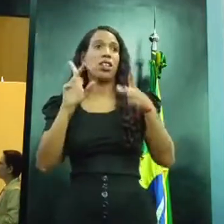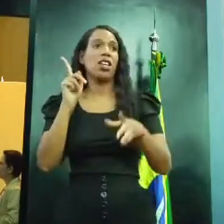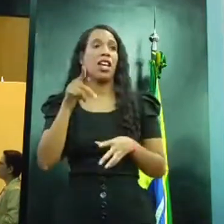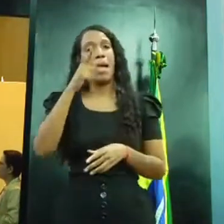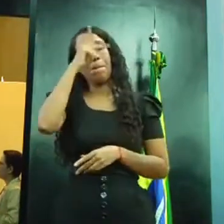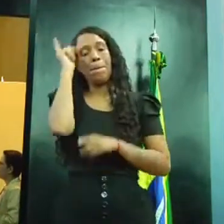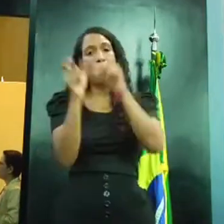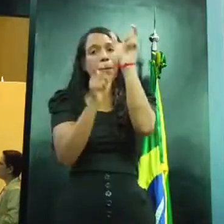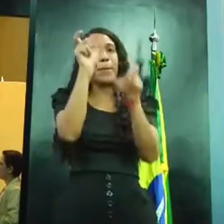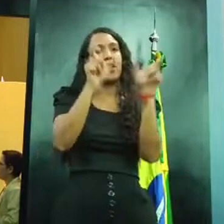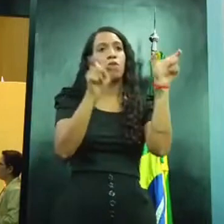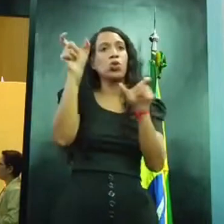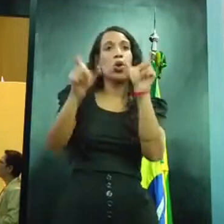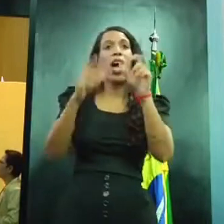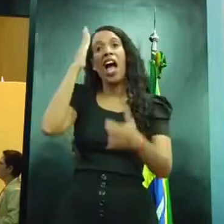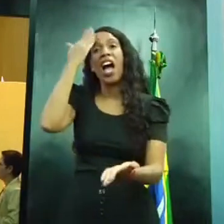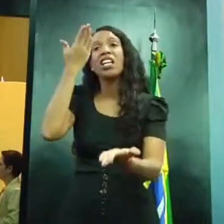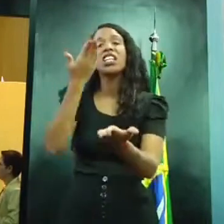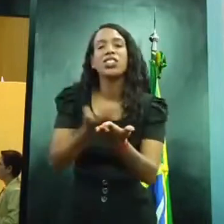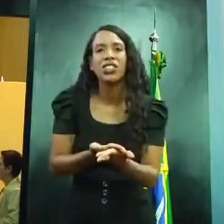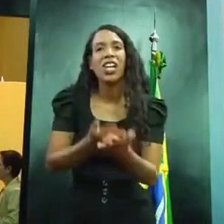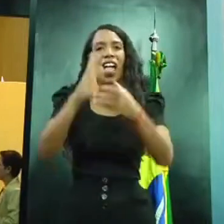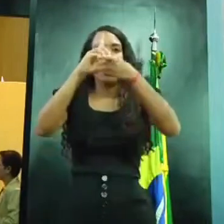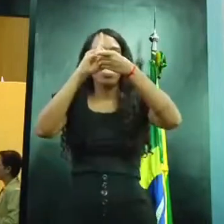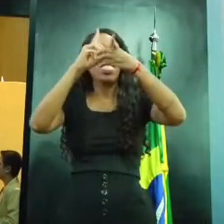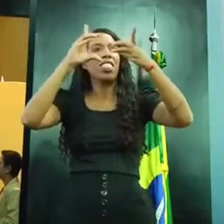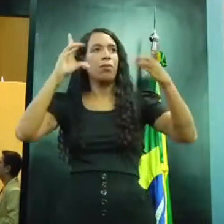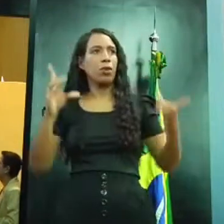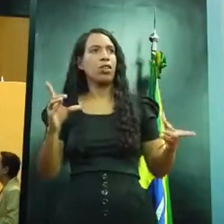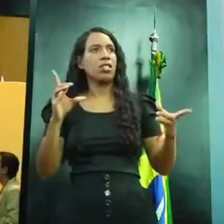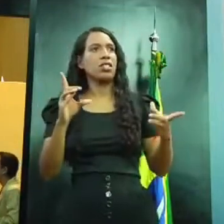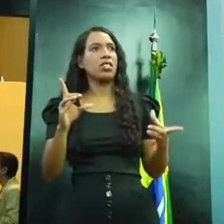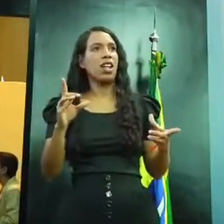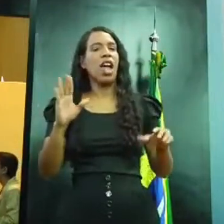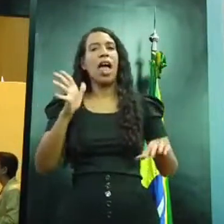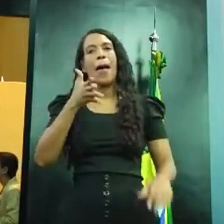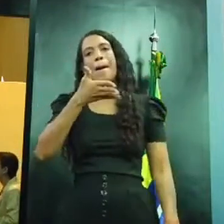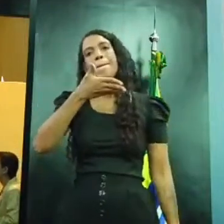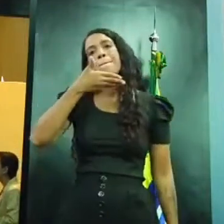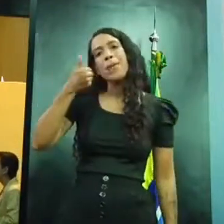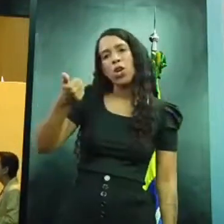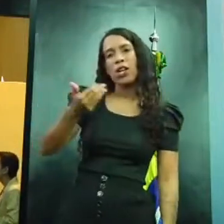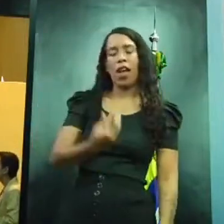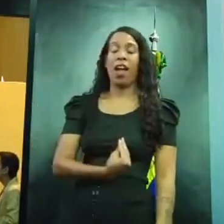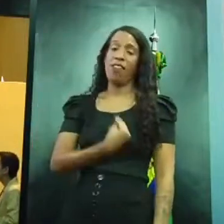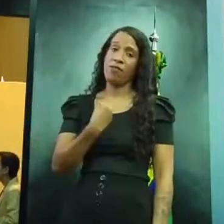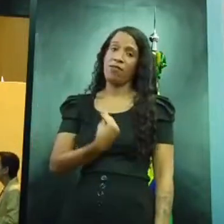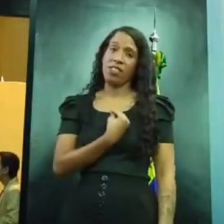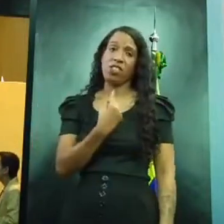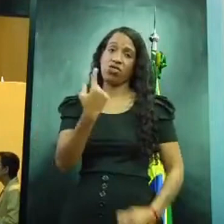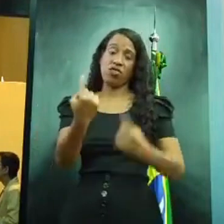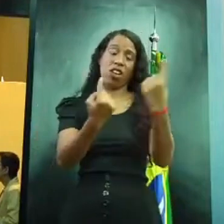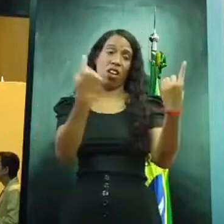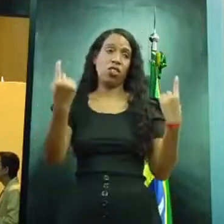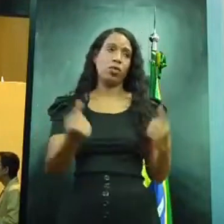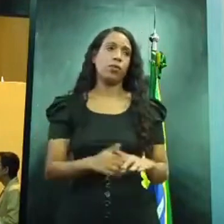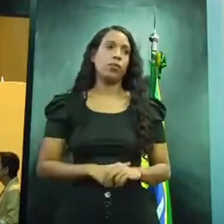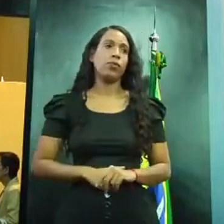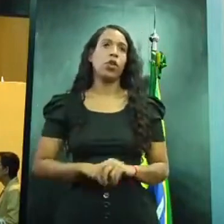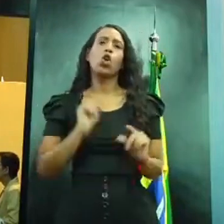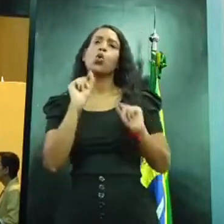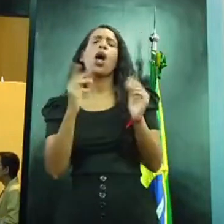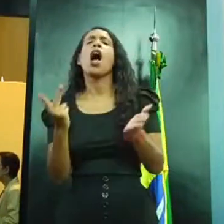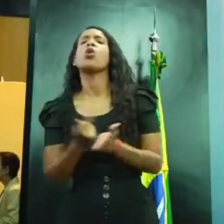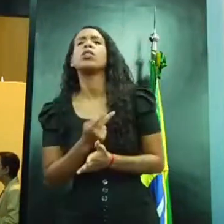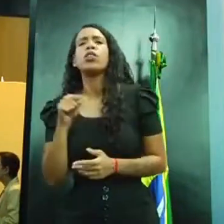as pessoas acreditarem que a democracia vai melhorar a vida delas. E o que aconteceu no